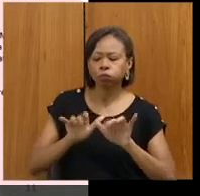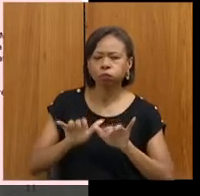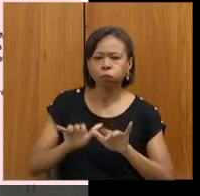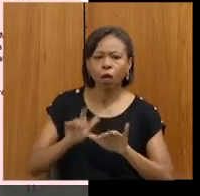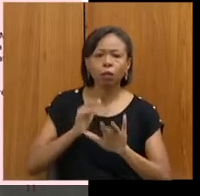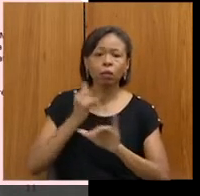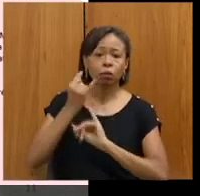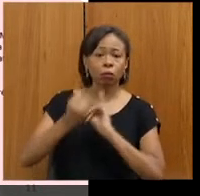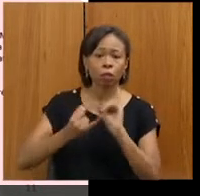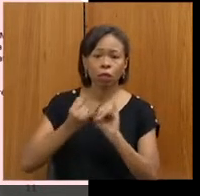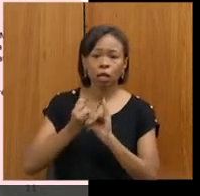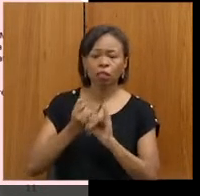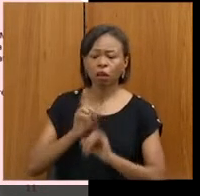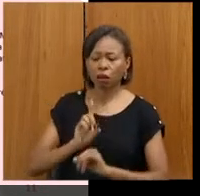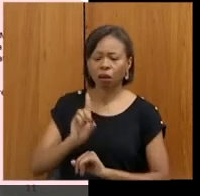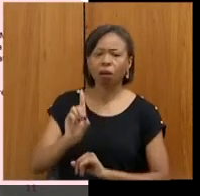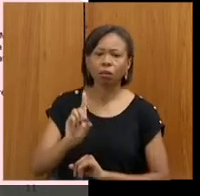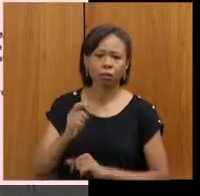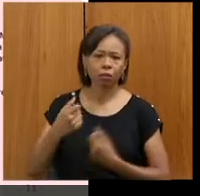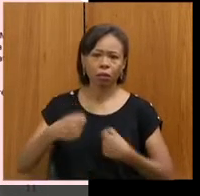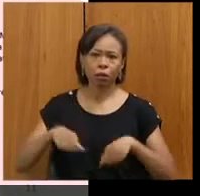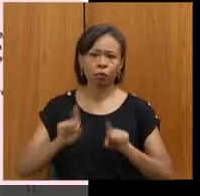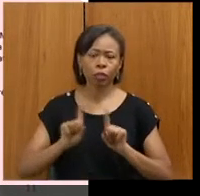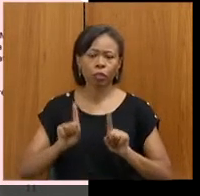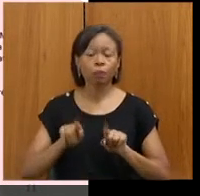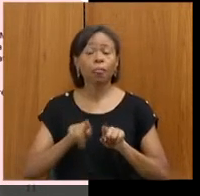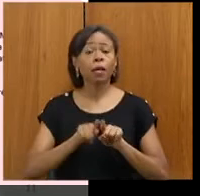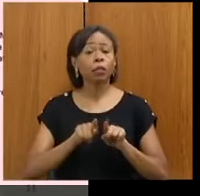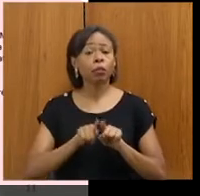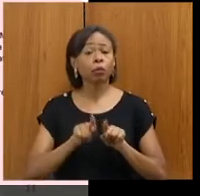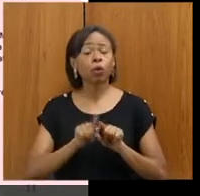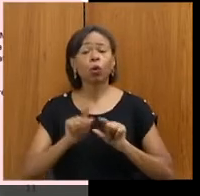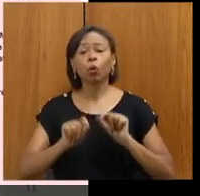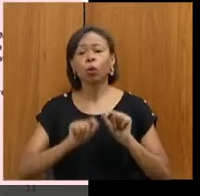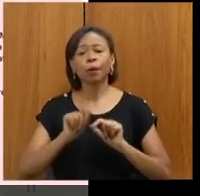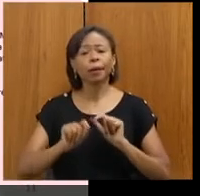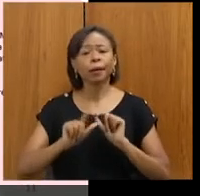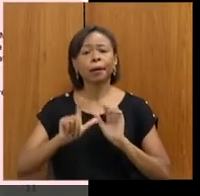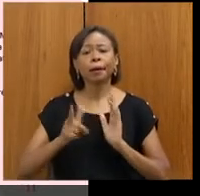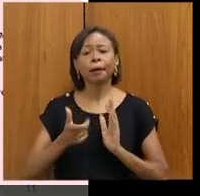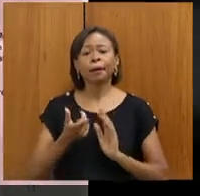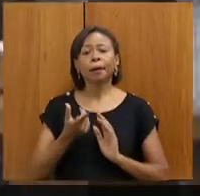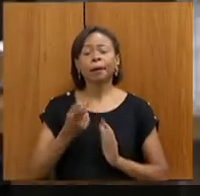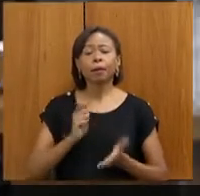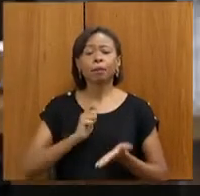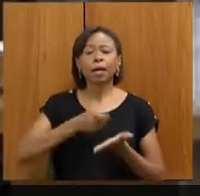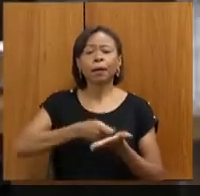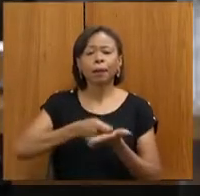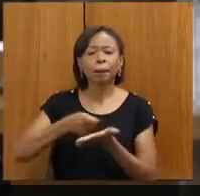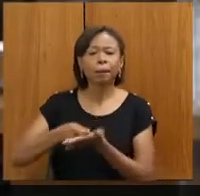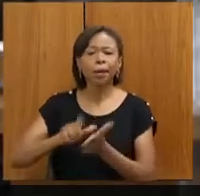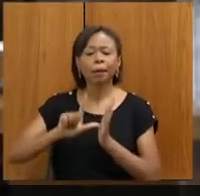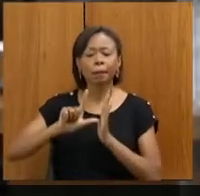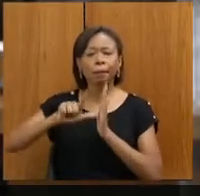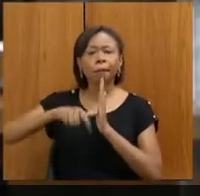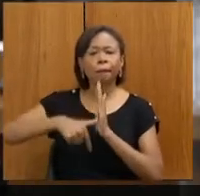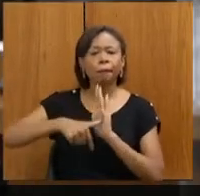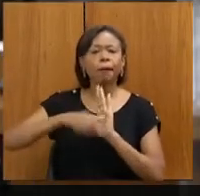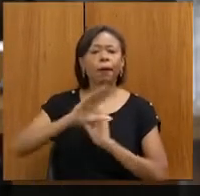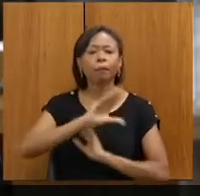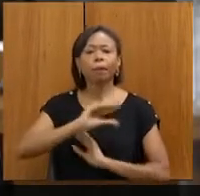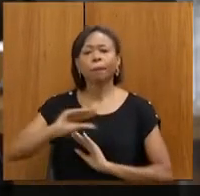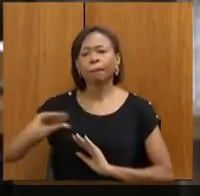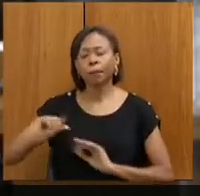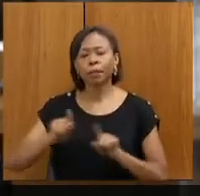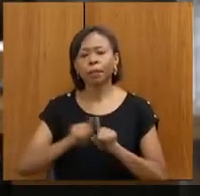precisamos se deslocar ações de postergar postergar vencimento de certidões ações de postergar